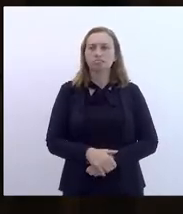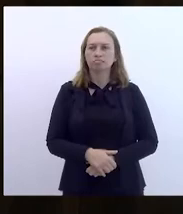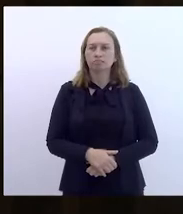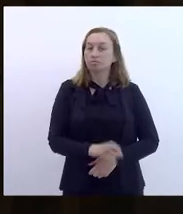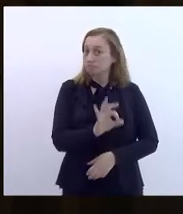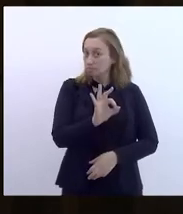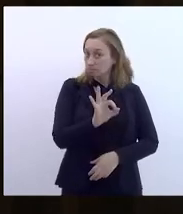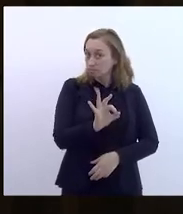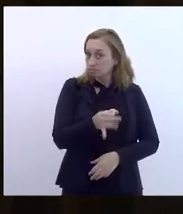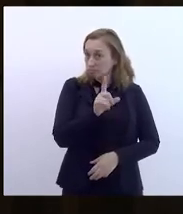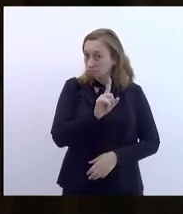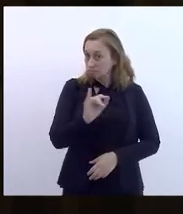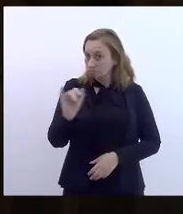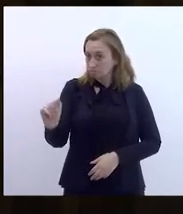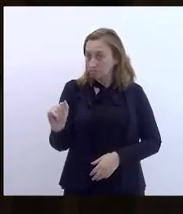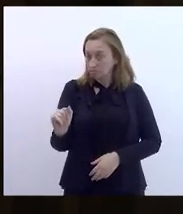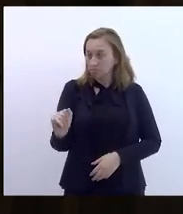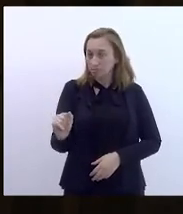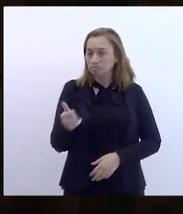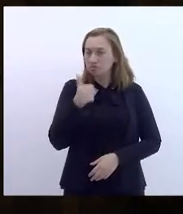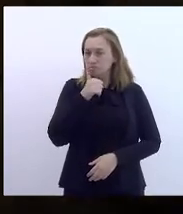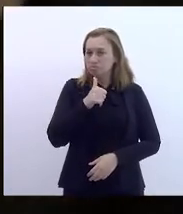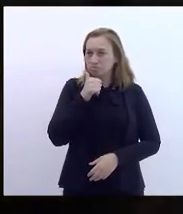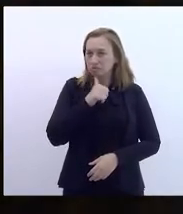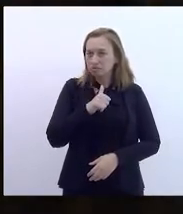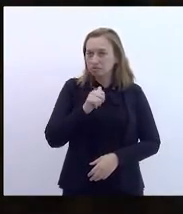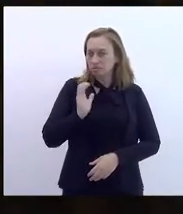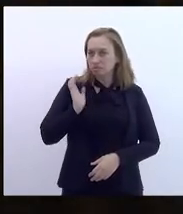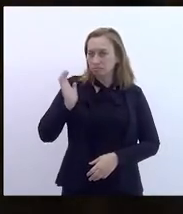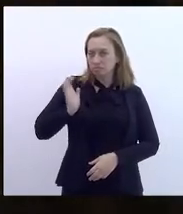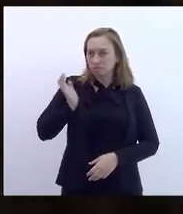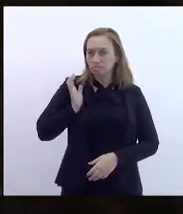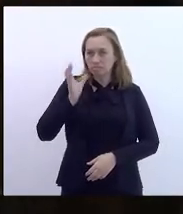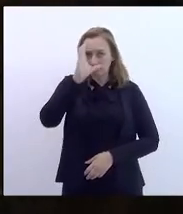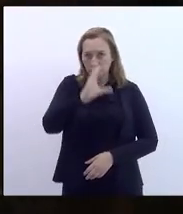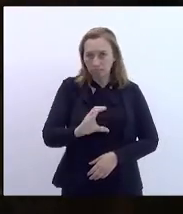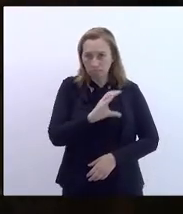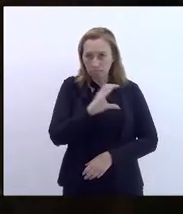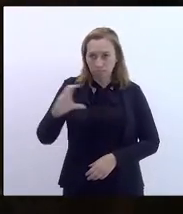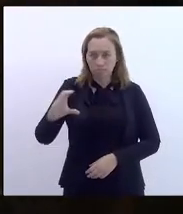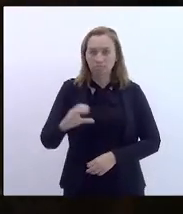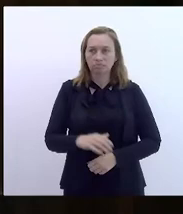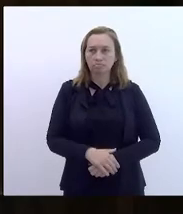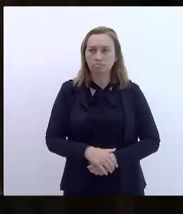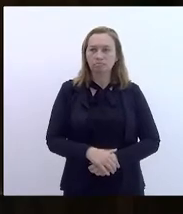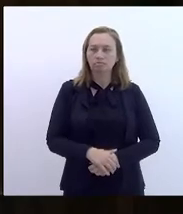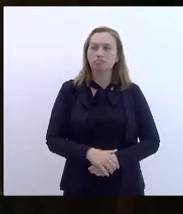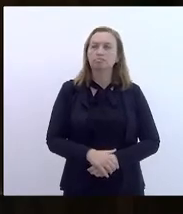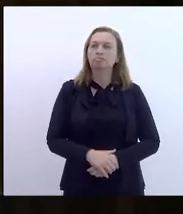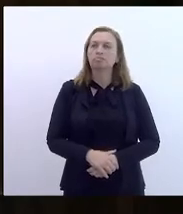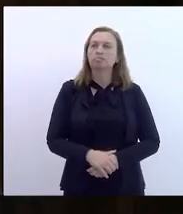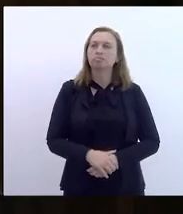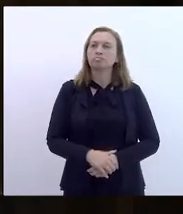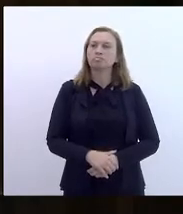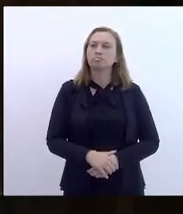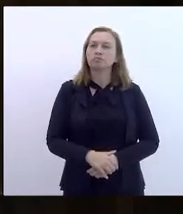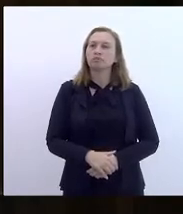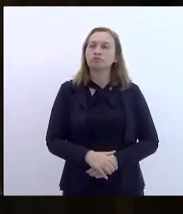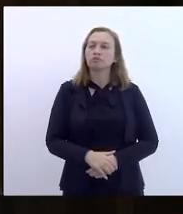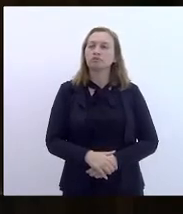certa vez uma senhora muito rica e católica Muito cristão